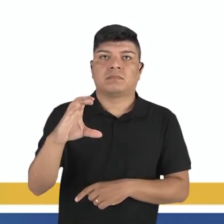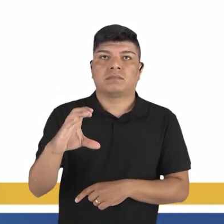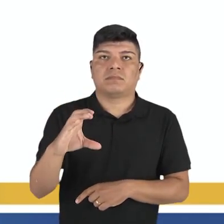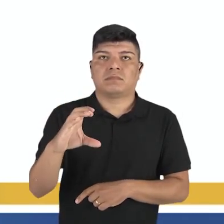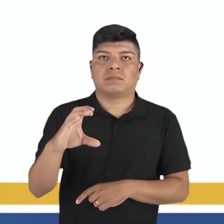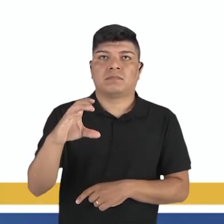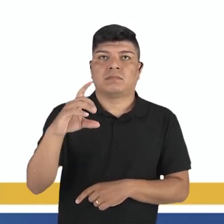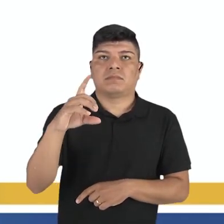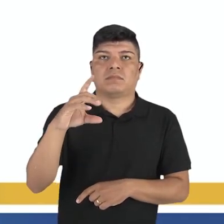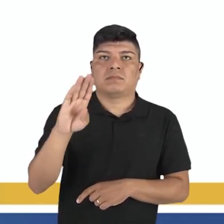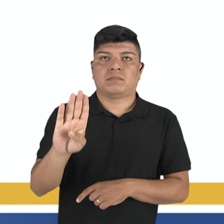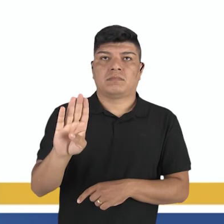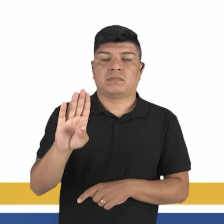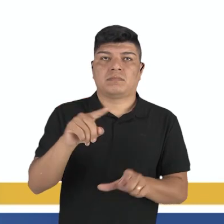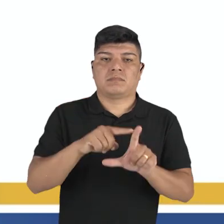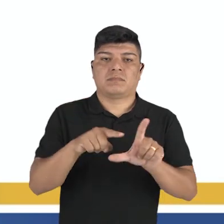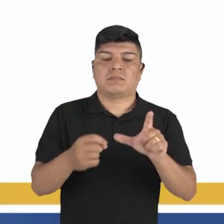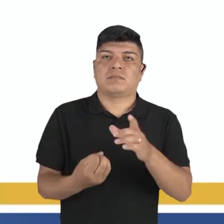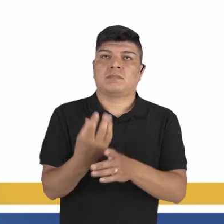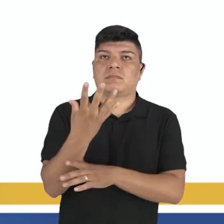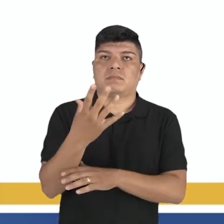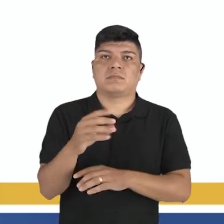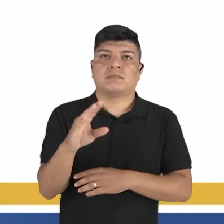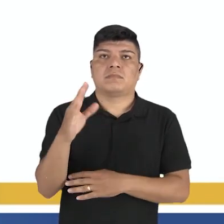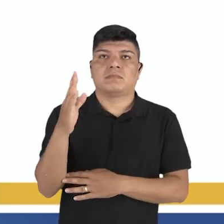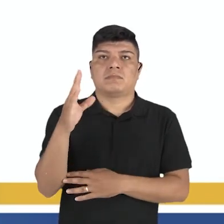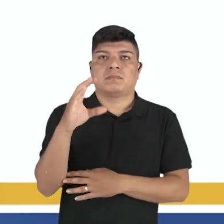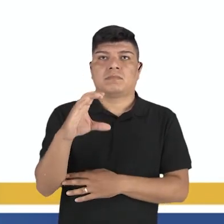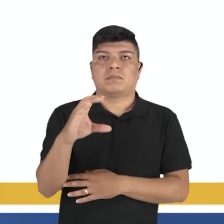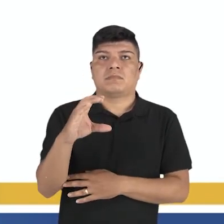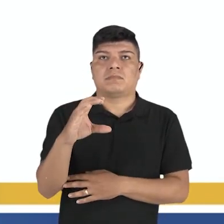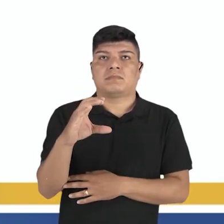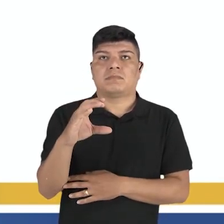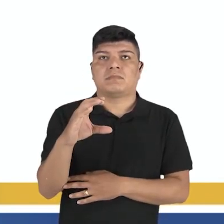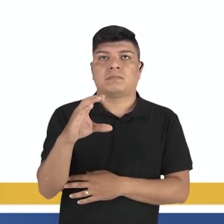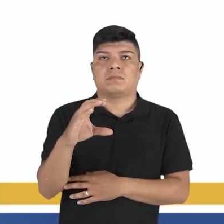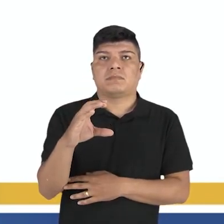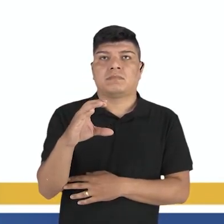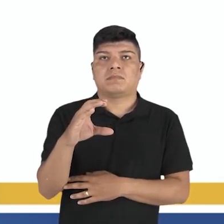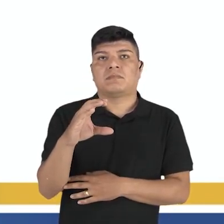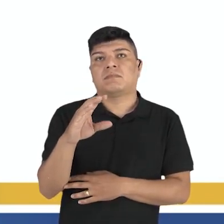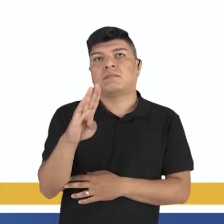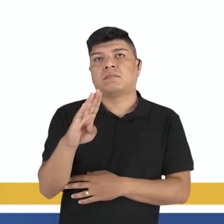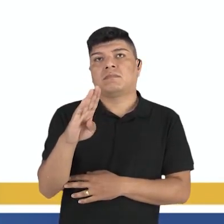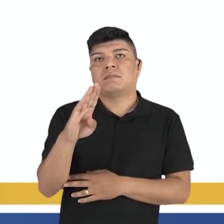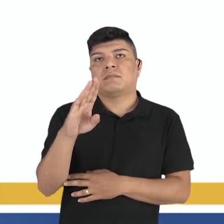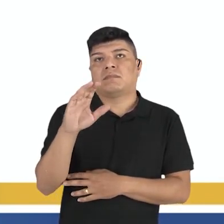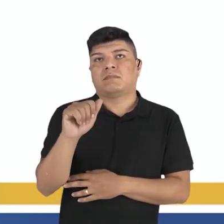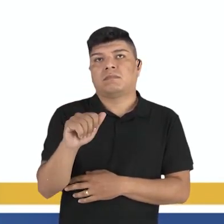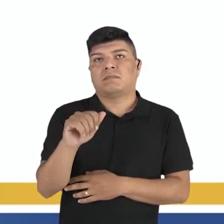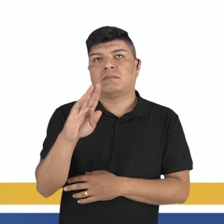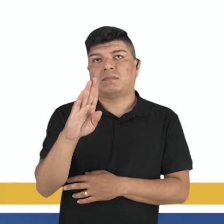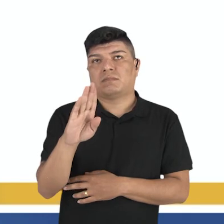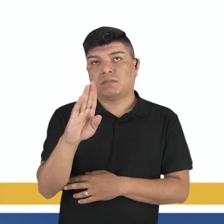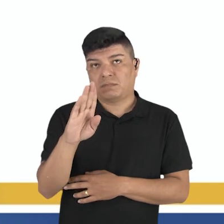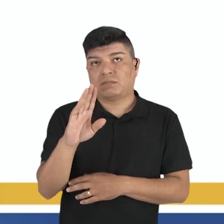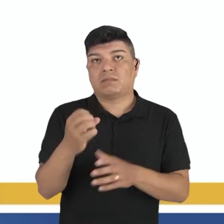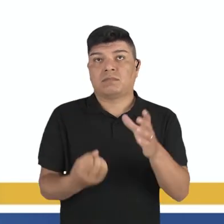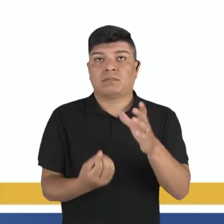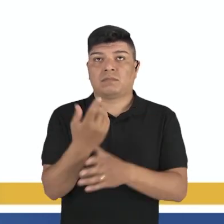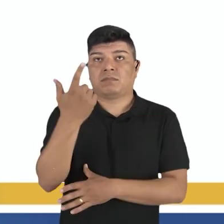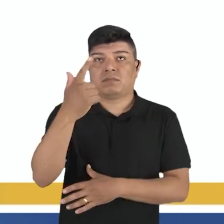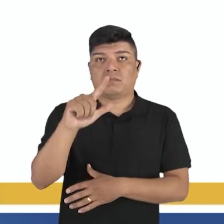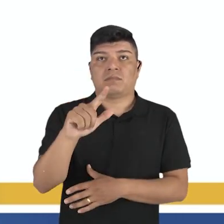B', o C e o B formam outro ângulo. O A', o B e o A formam outro ângulo. Só que o